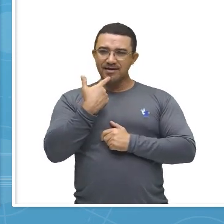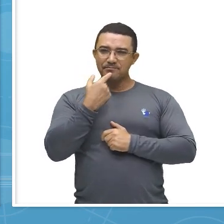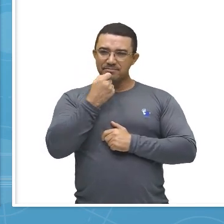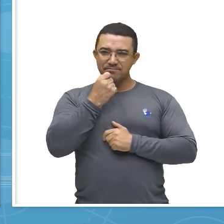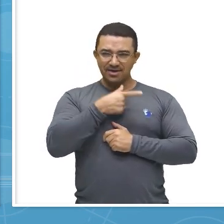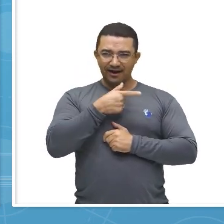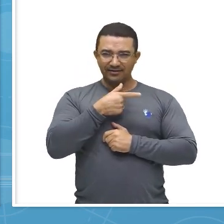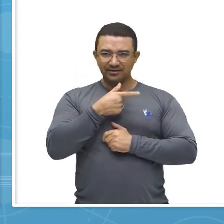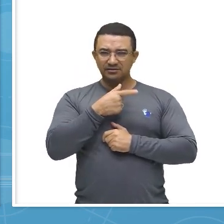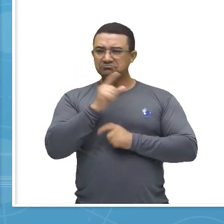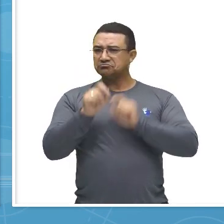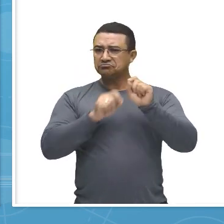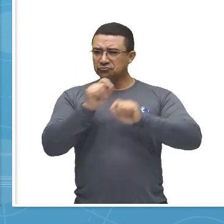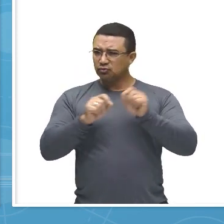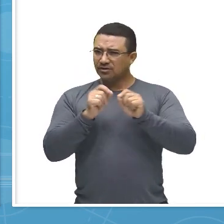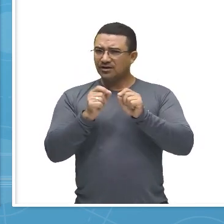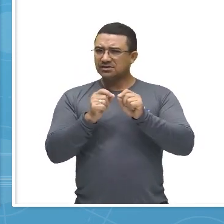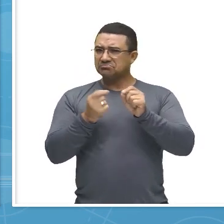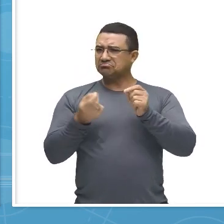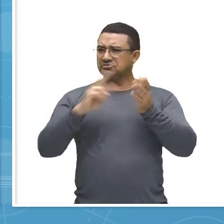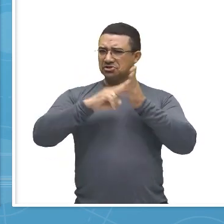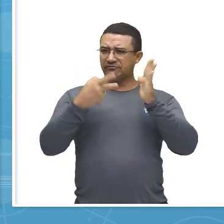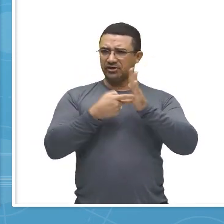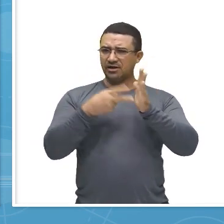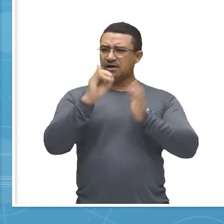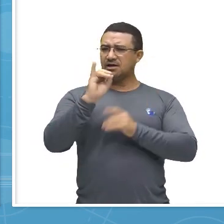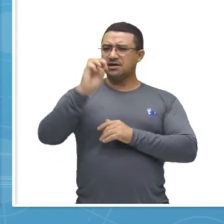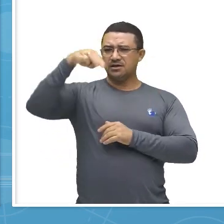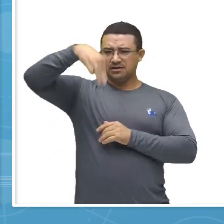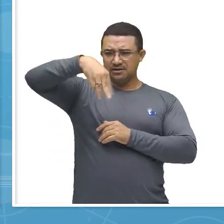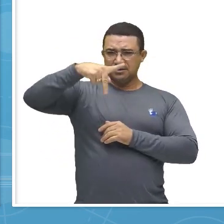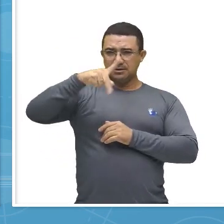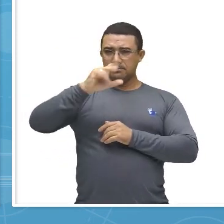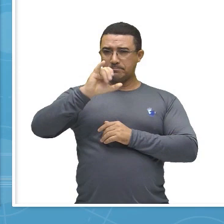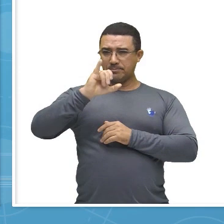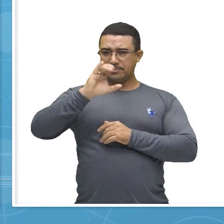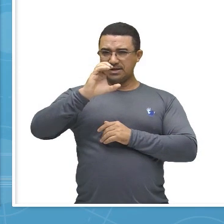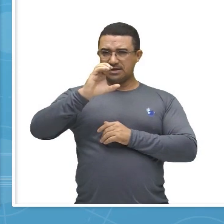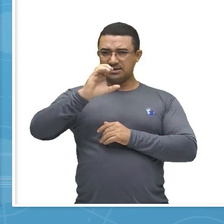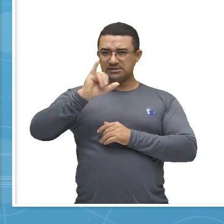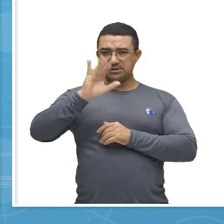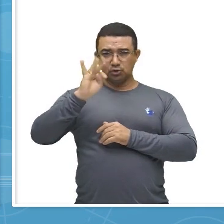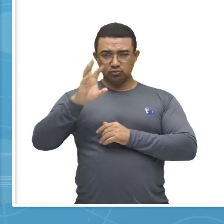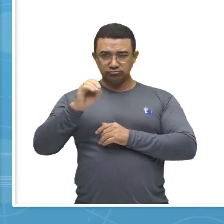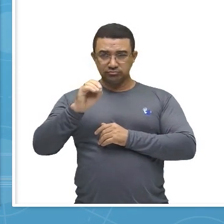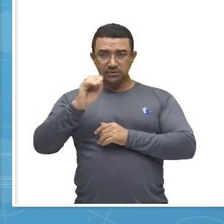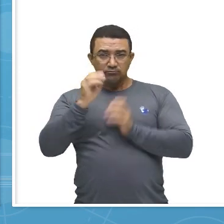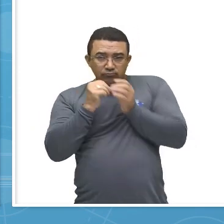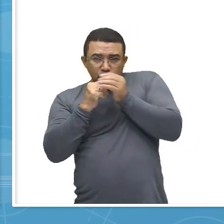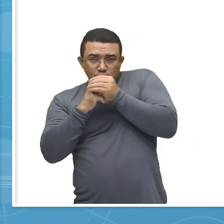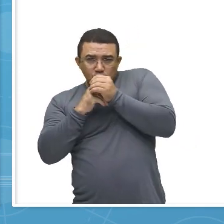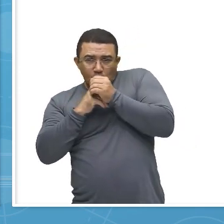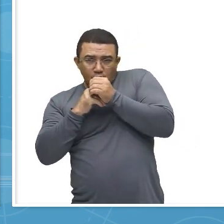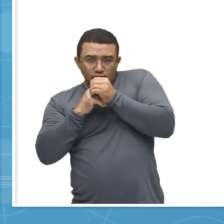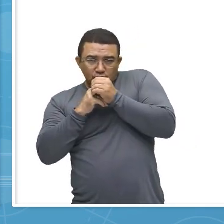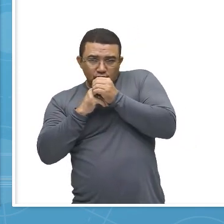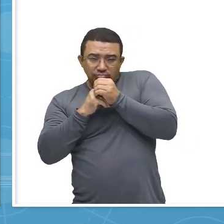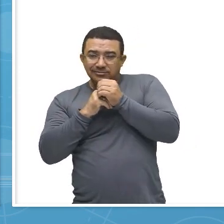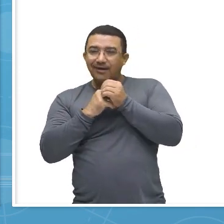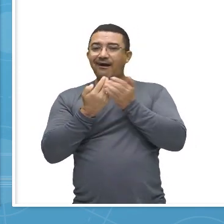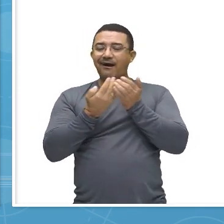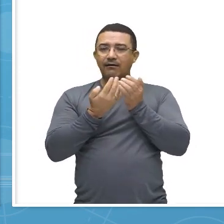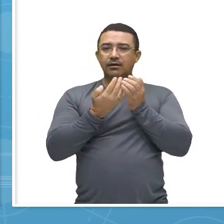é isso, professor? Implícito. Ele está escondido, ele está ali utilizando